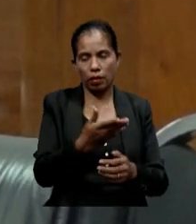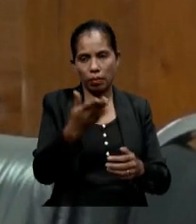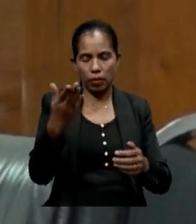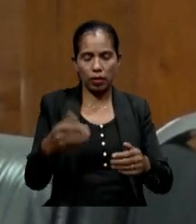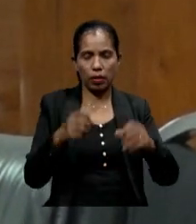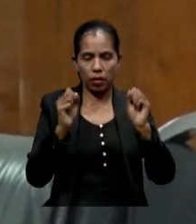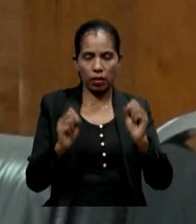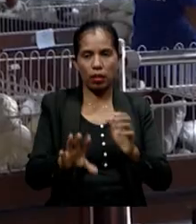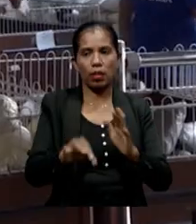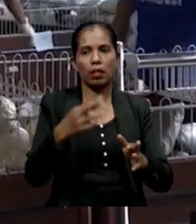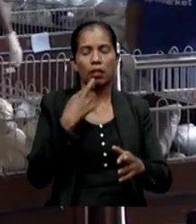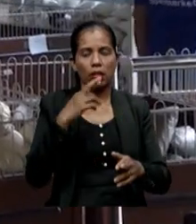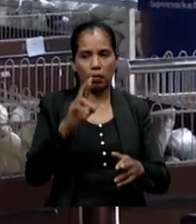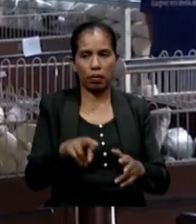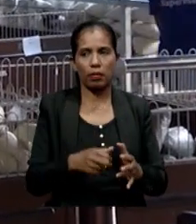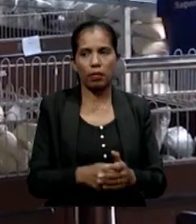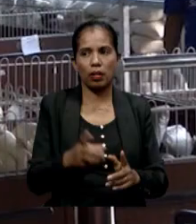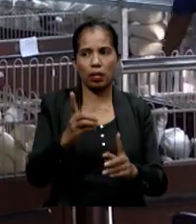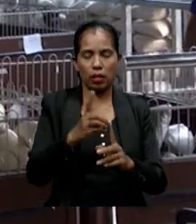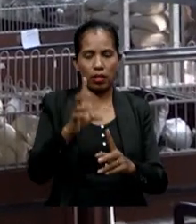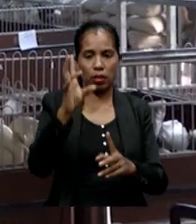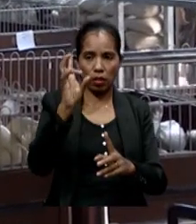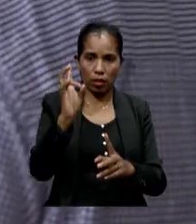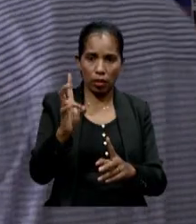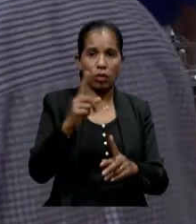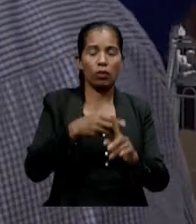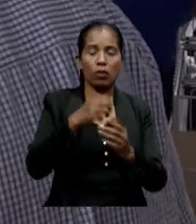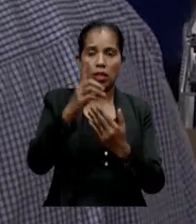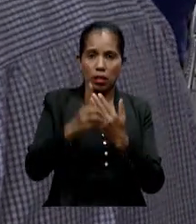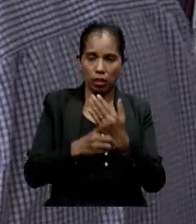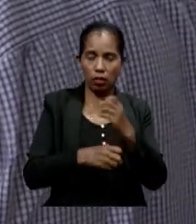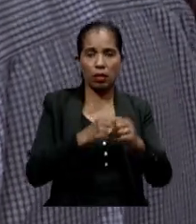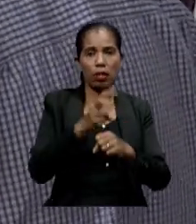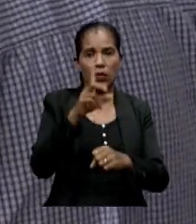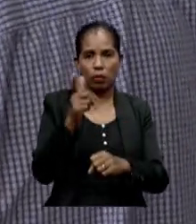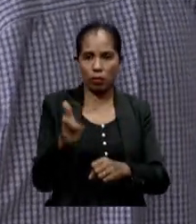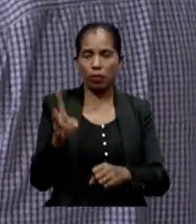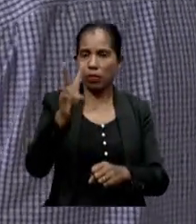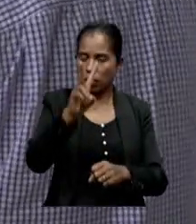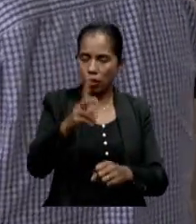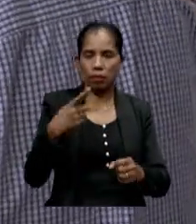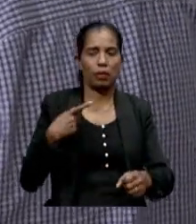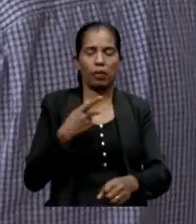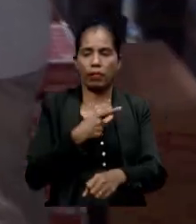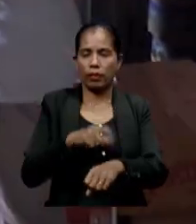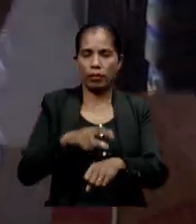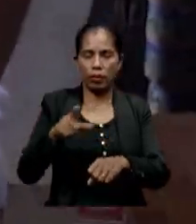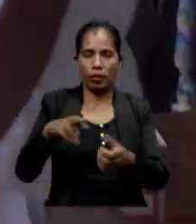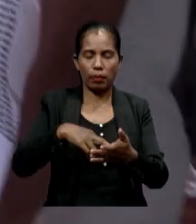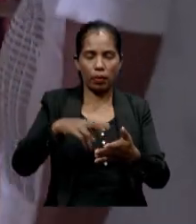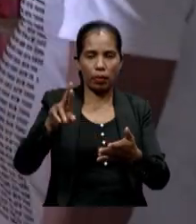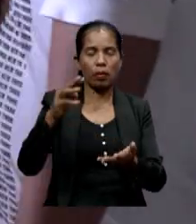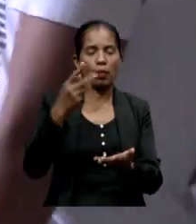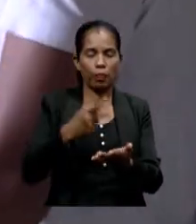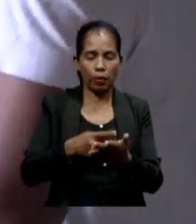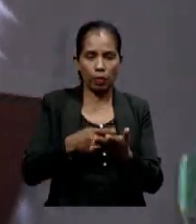a resposta. E a loro hito fulan dezembro tinan reun rua runulo resenida, Parlamento Nacional aprova proposta